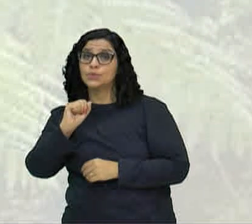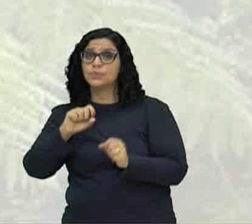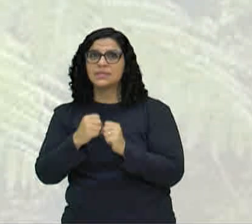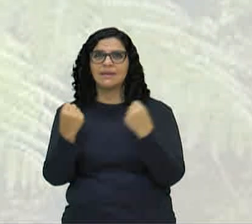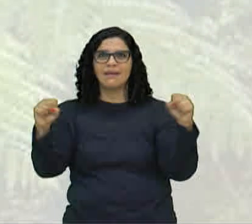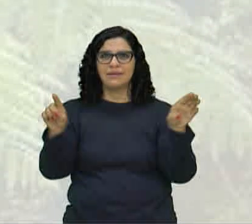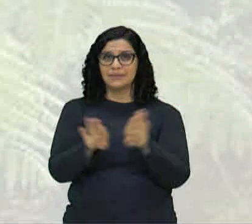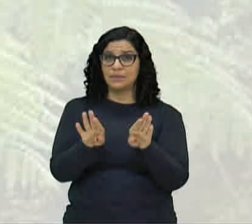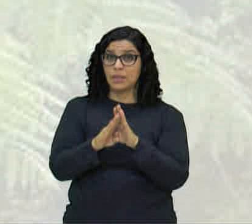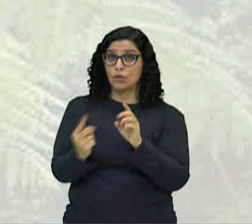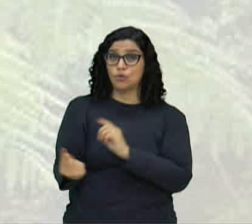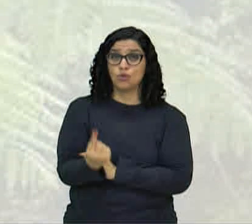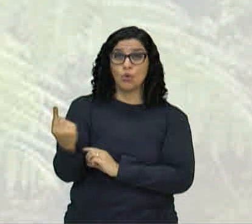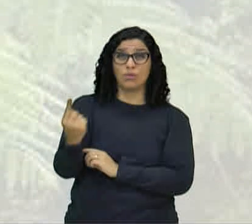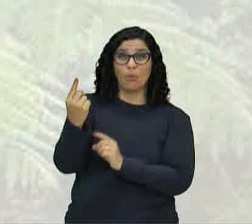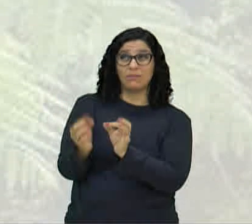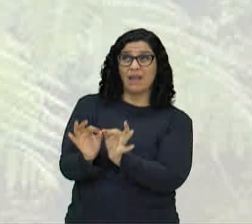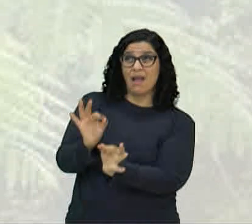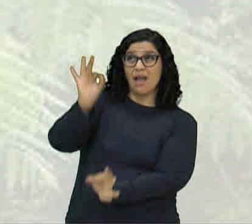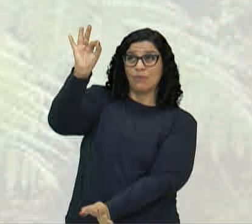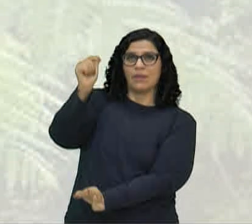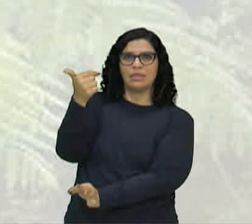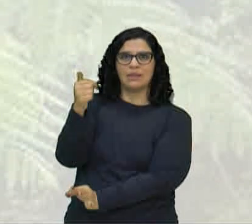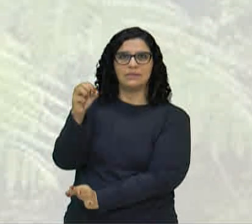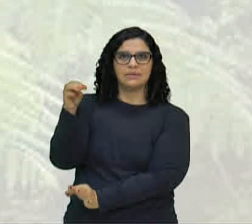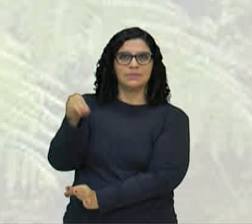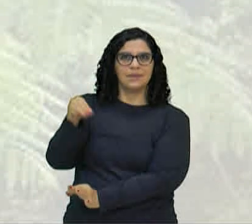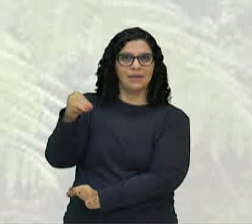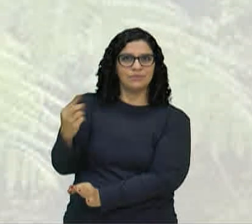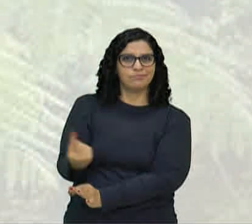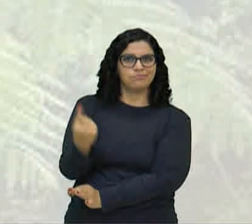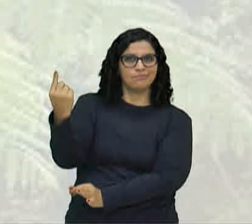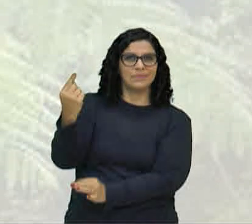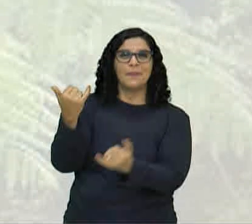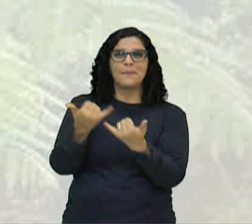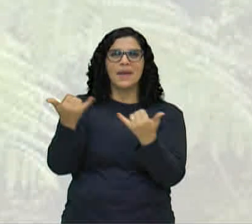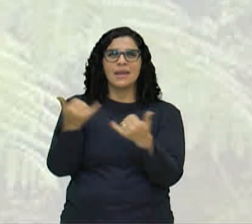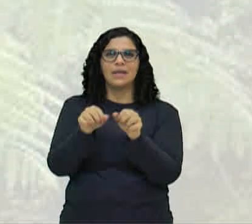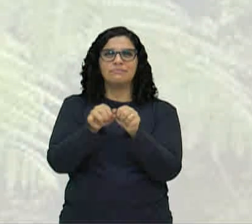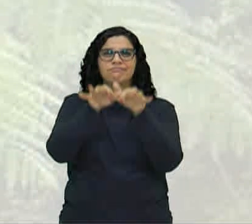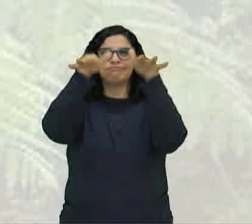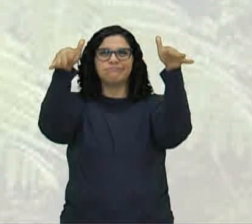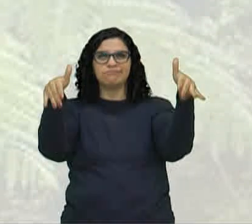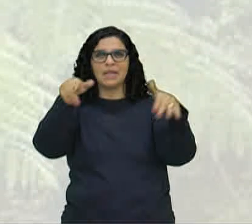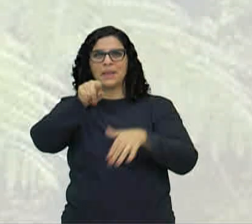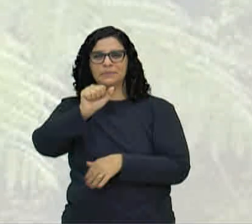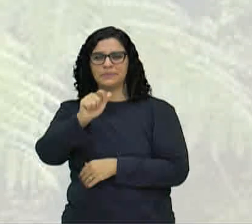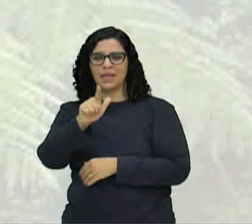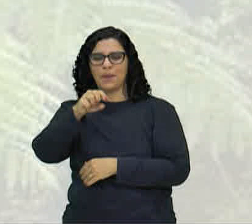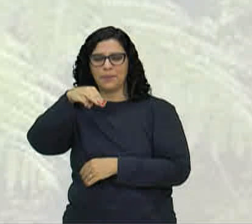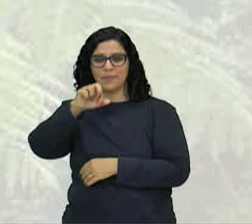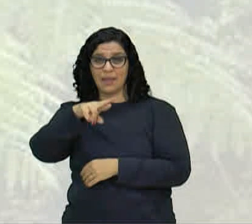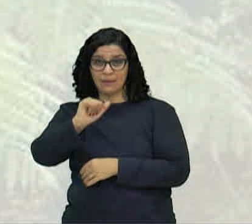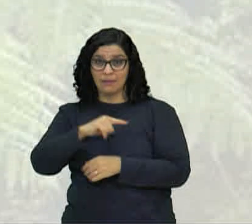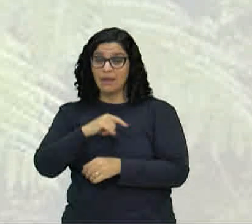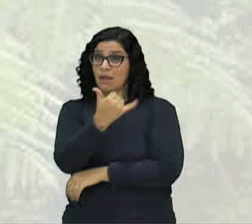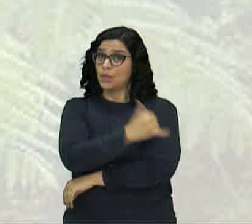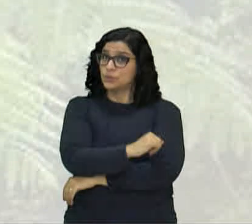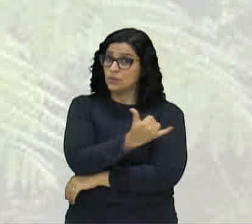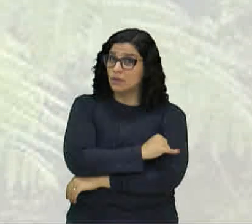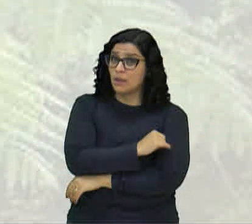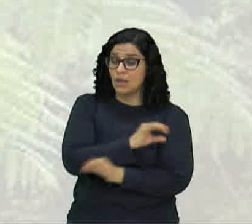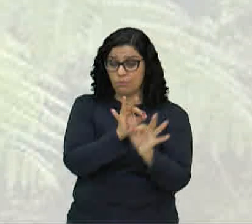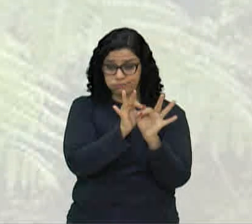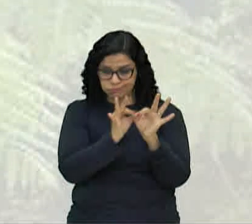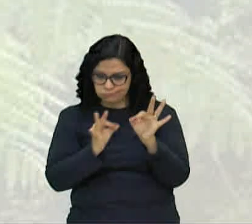e que pode alcançar 10 metros de altura, como uma palmeira. Ela é abundante na Serra do Mar, do Rio de Janeiro ao